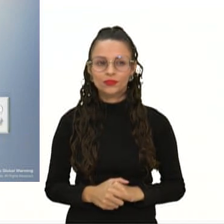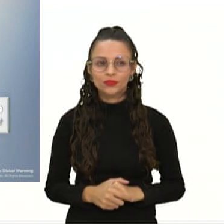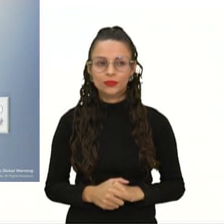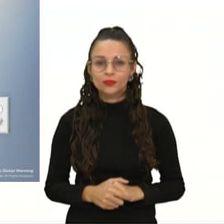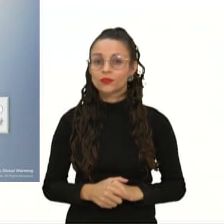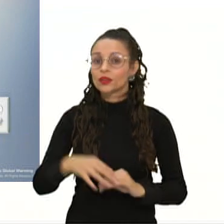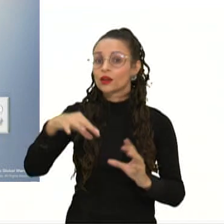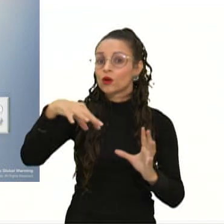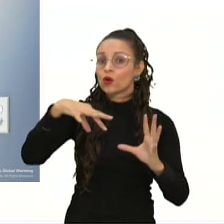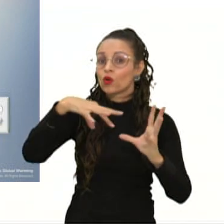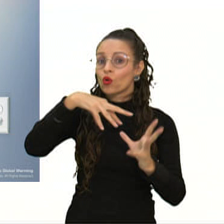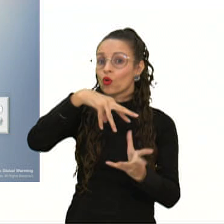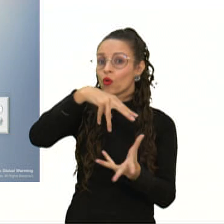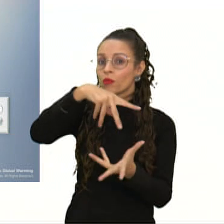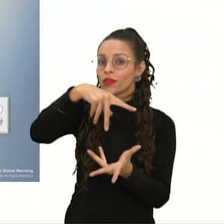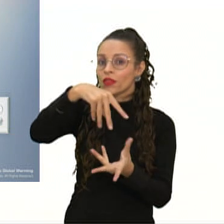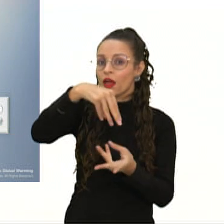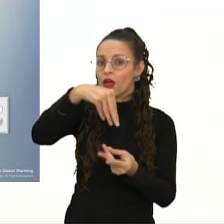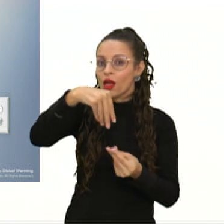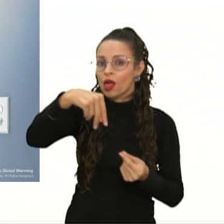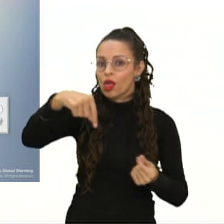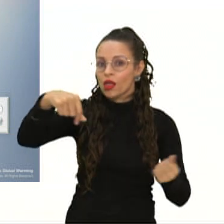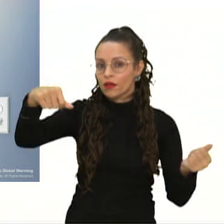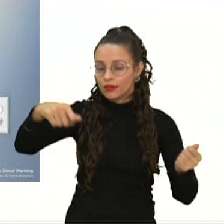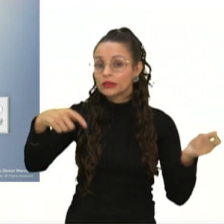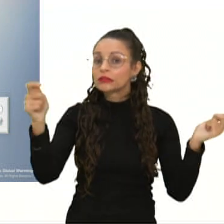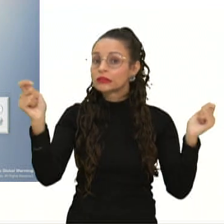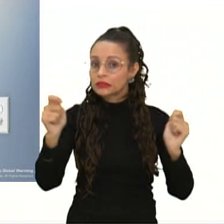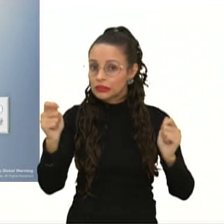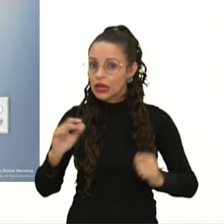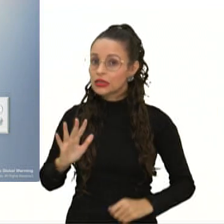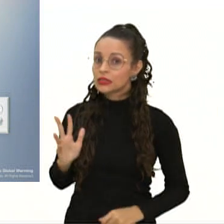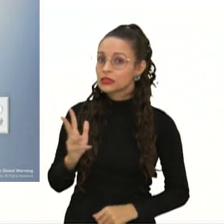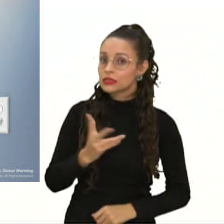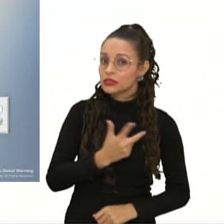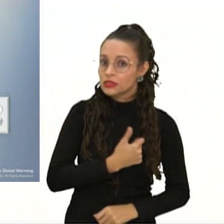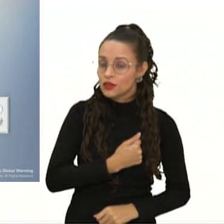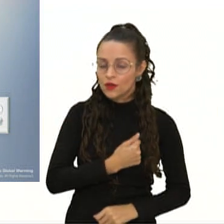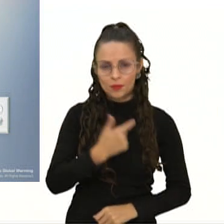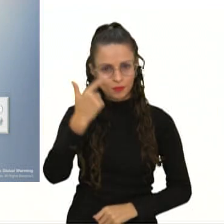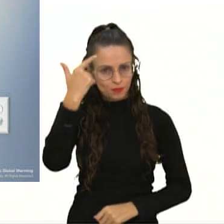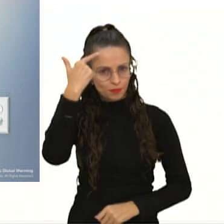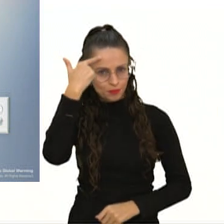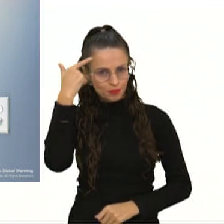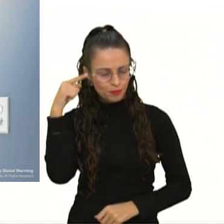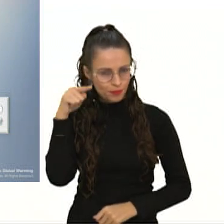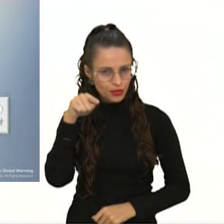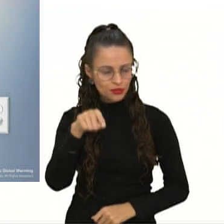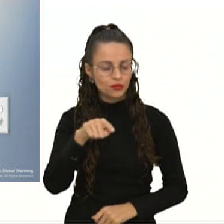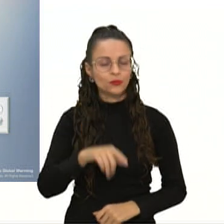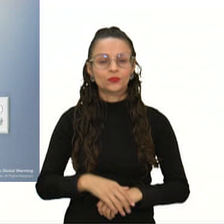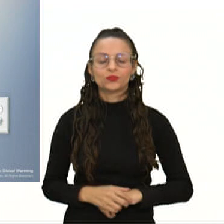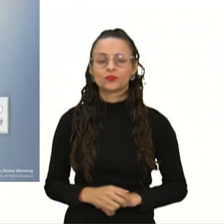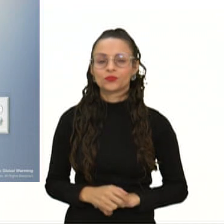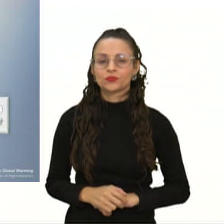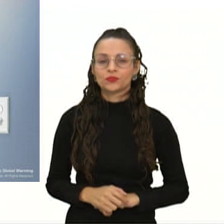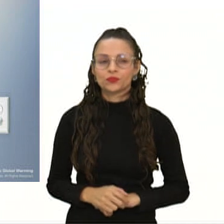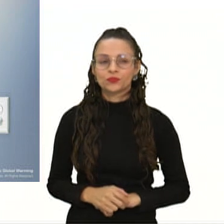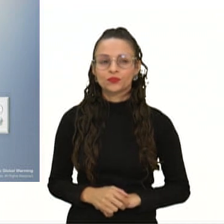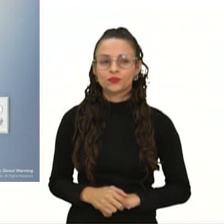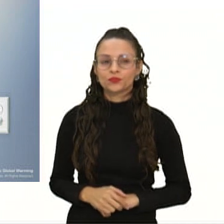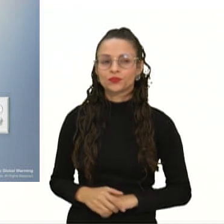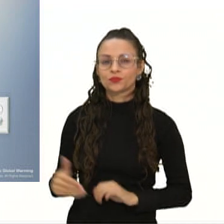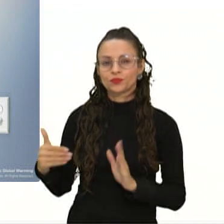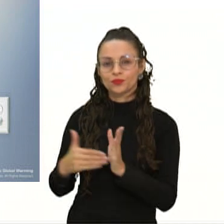O planeta está derretendo, nós podemos salvar o nosso planeta, pense verde. E finalmente nós temos aqui uma